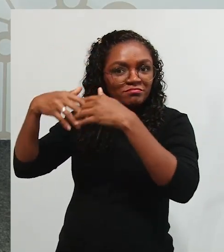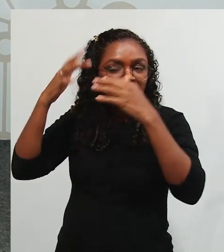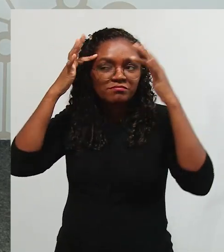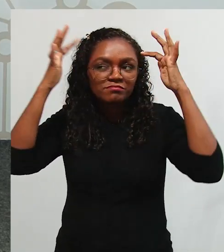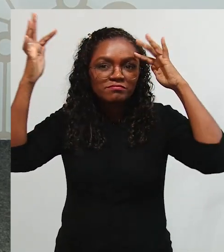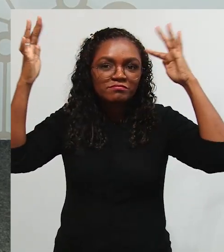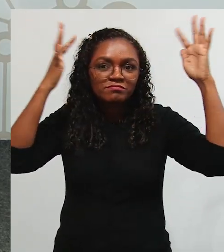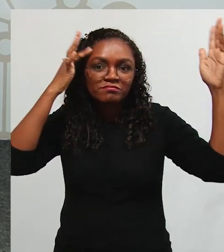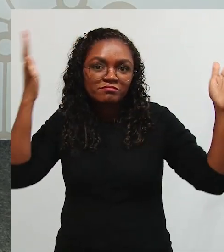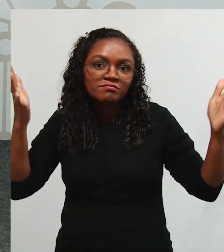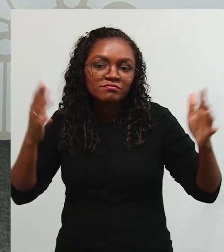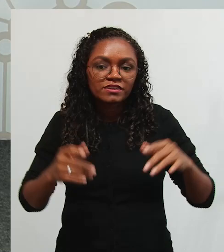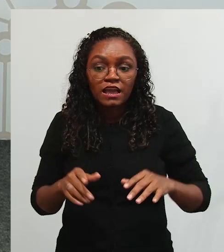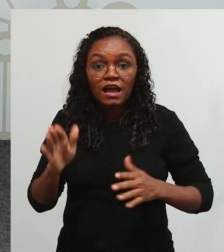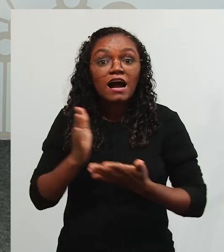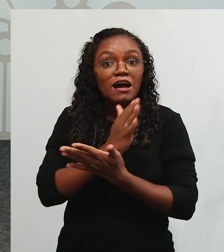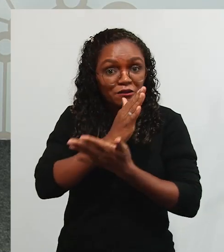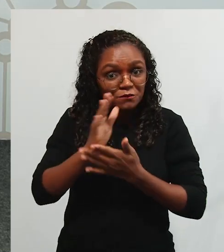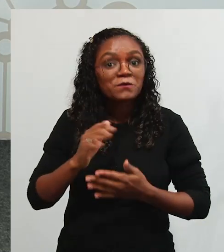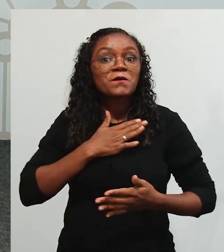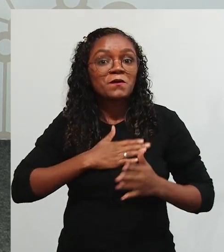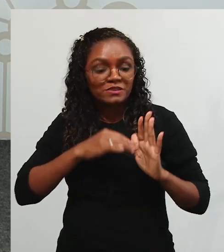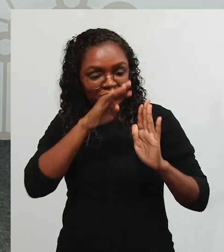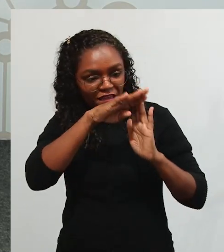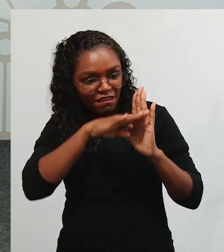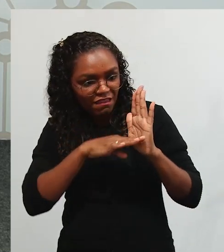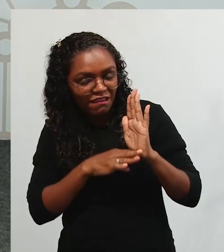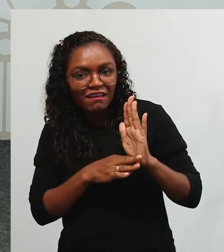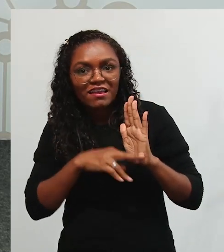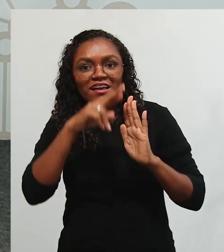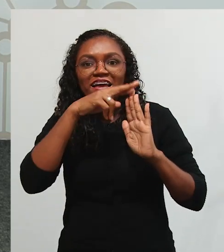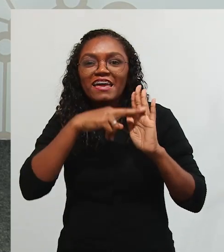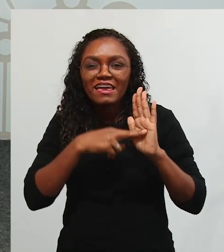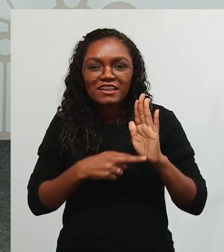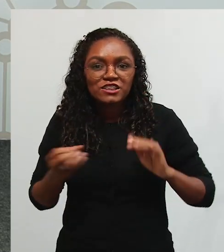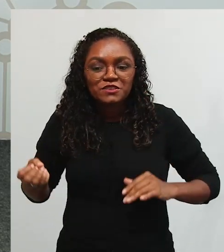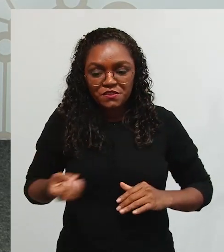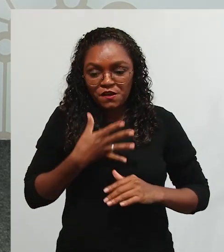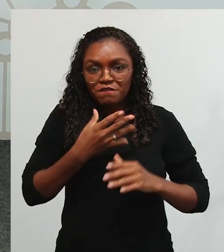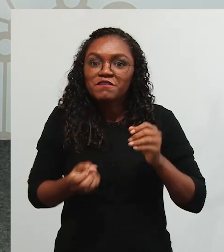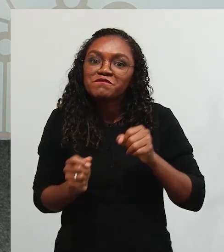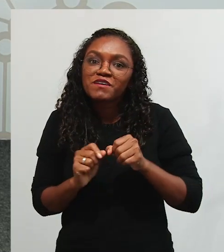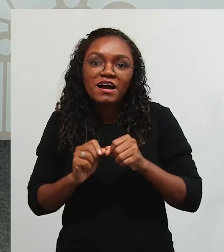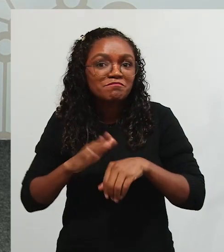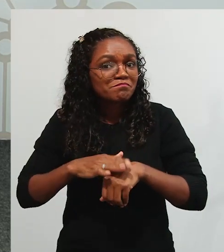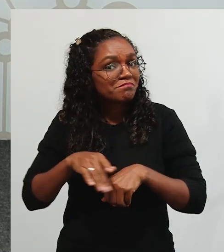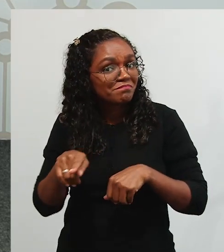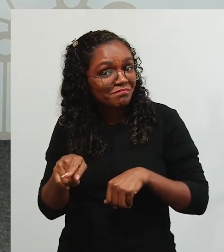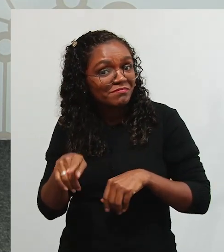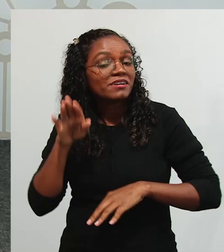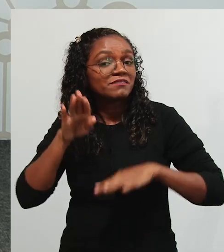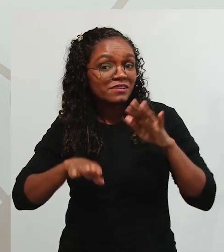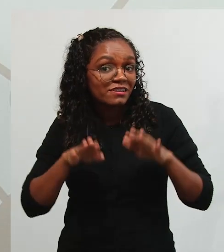criam outros Exatamente. jogos, né? Criam regras novas. Isso é impressionante, né? Que